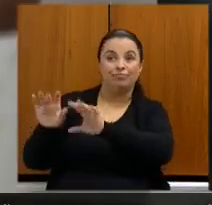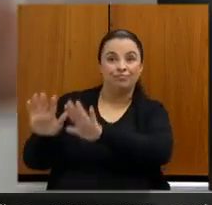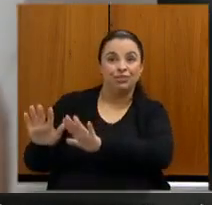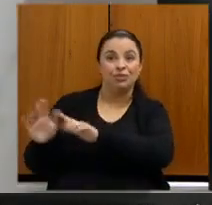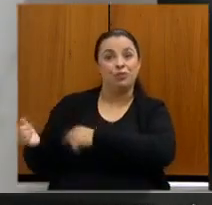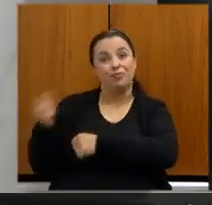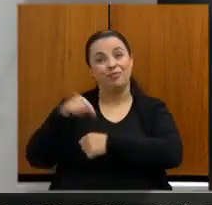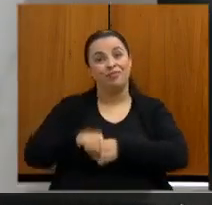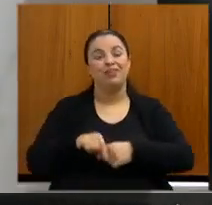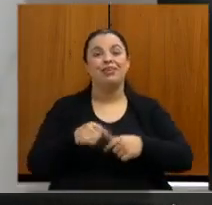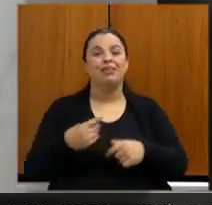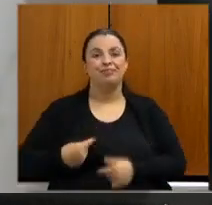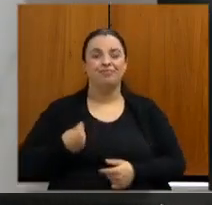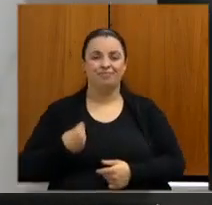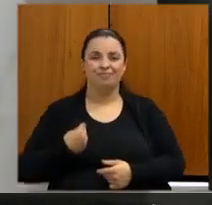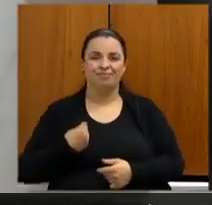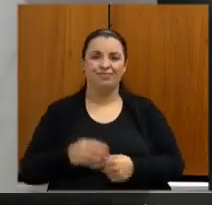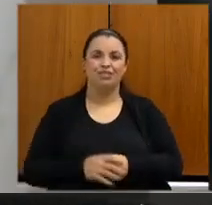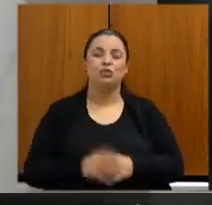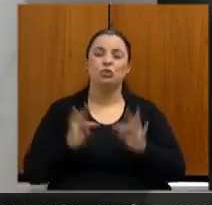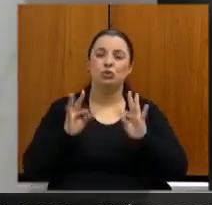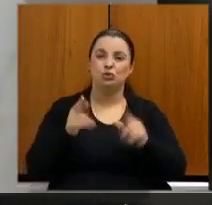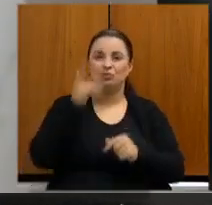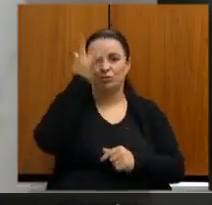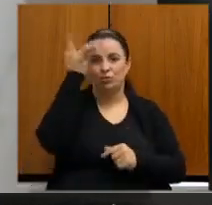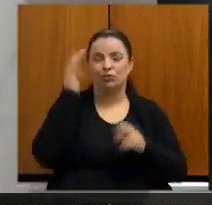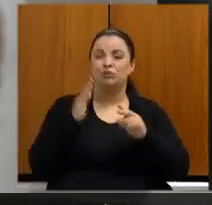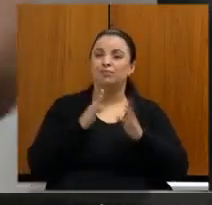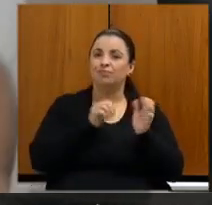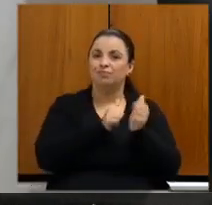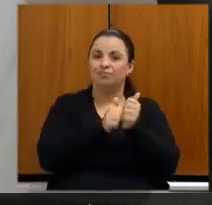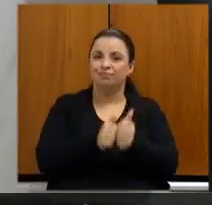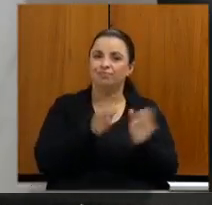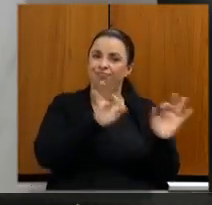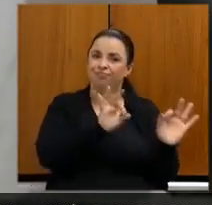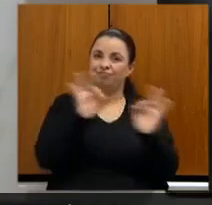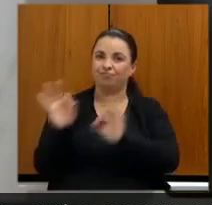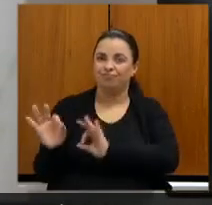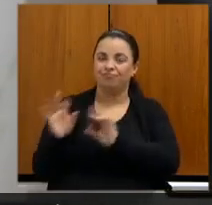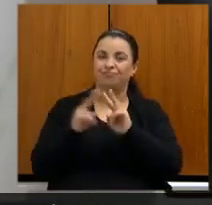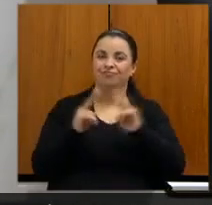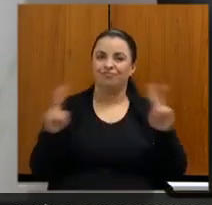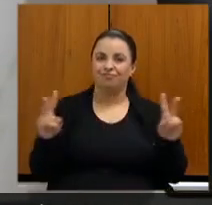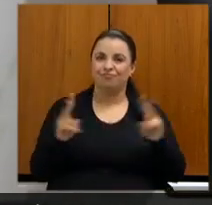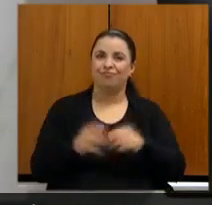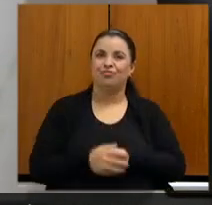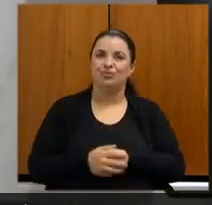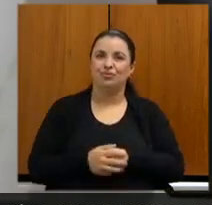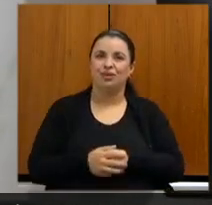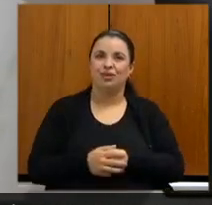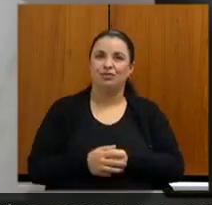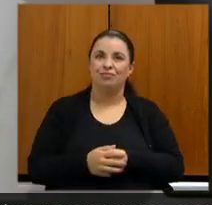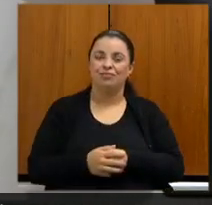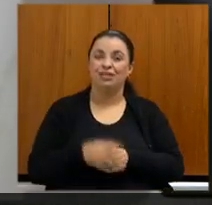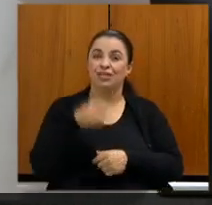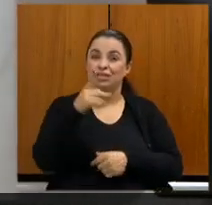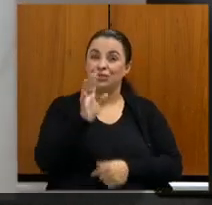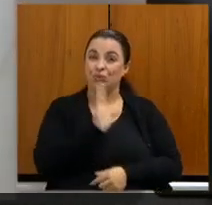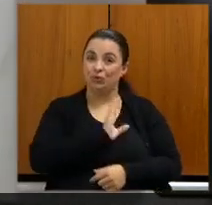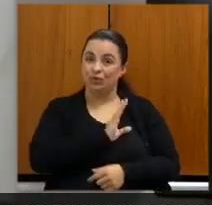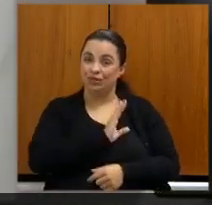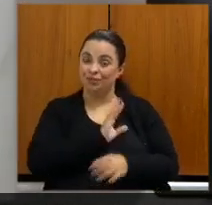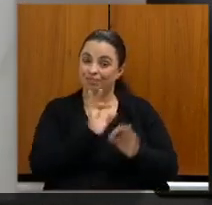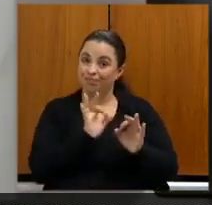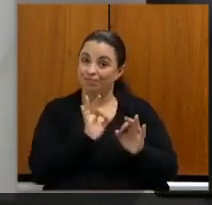importante quem tá participando também o acompanhando virtualmente é preste atenção Prepare seu coração